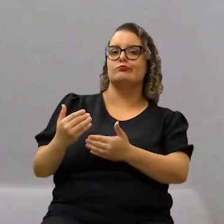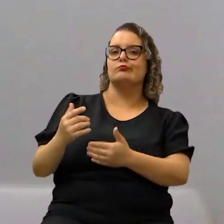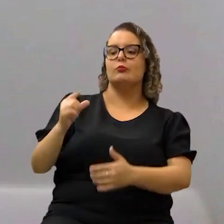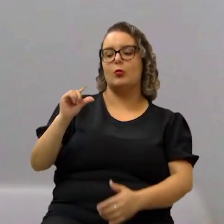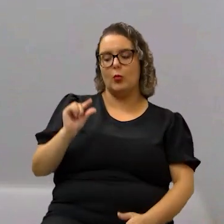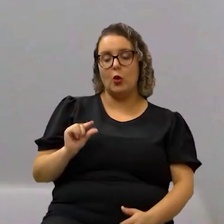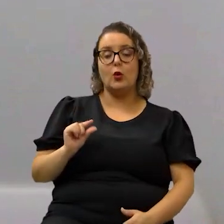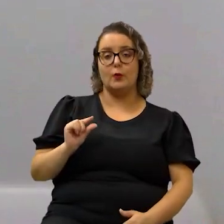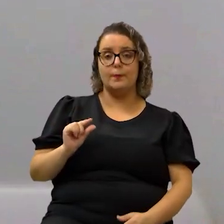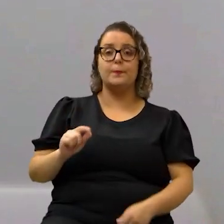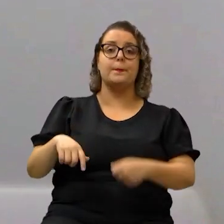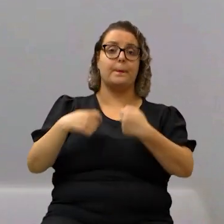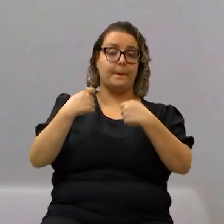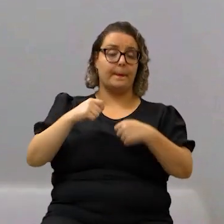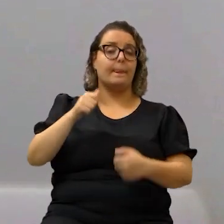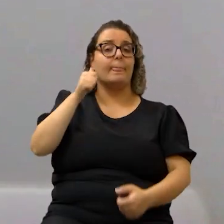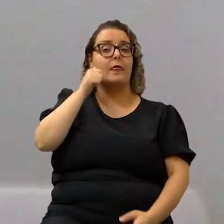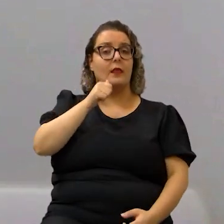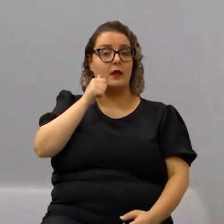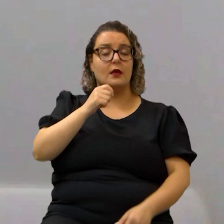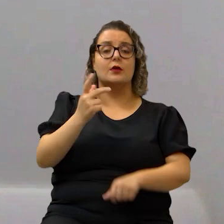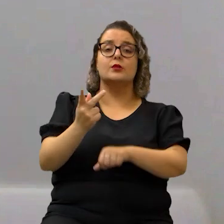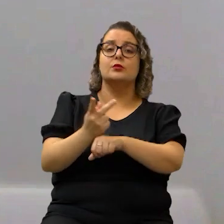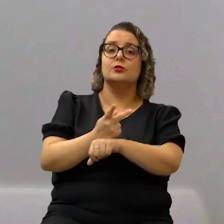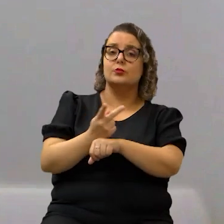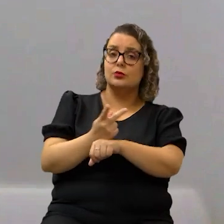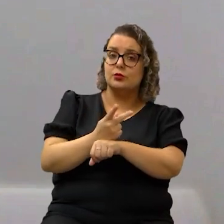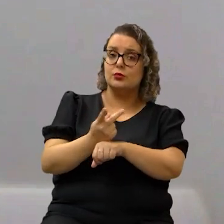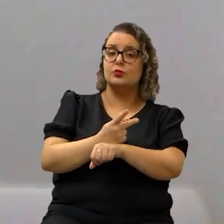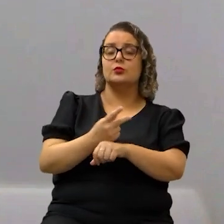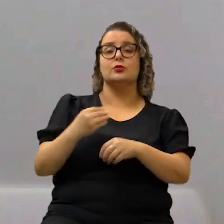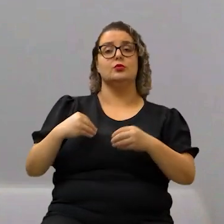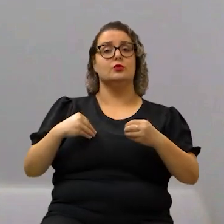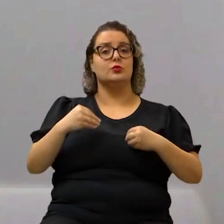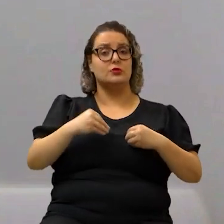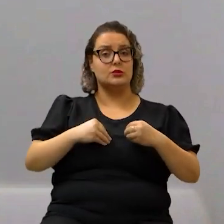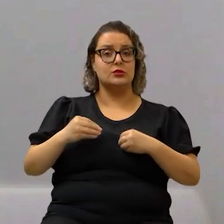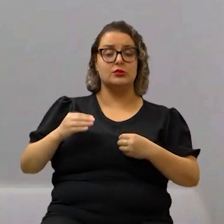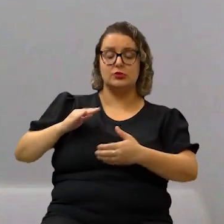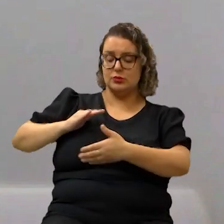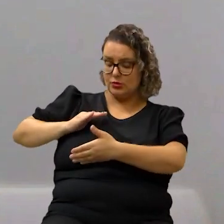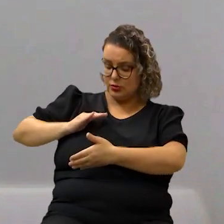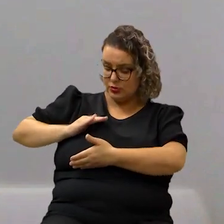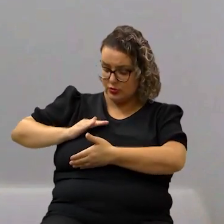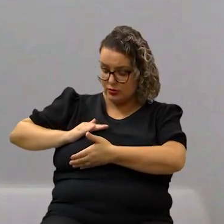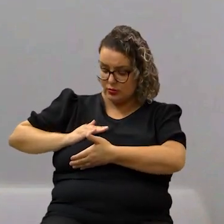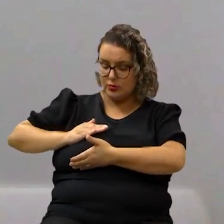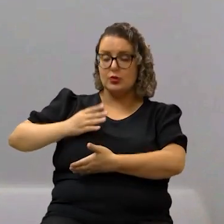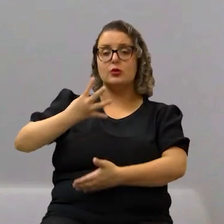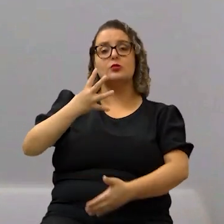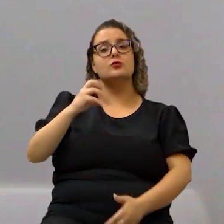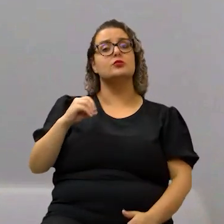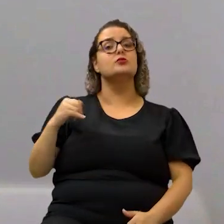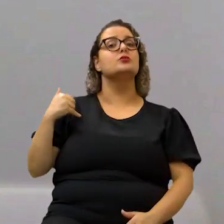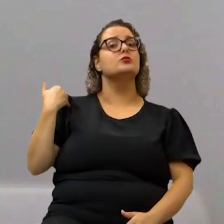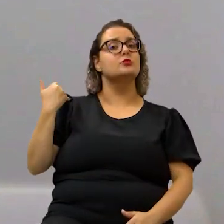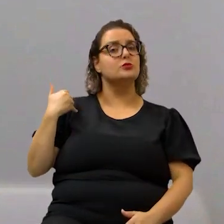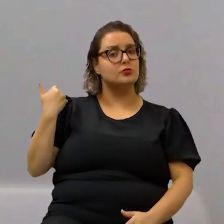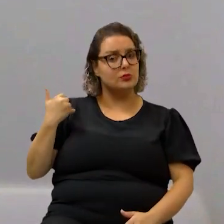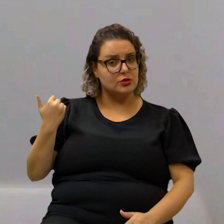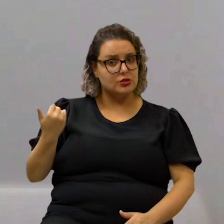A gente precisa que as mulheres consigam fazer os seus exames de mamografia a partir dos 40